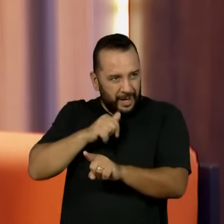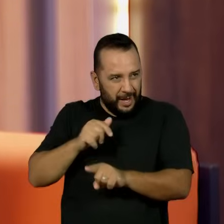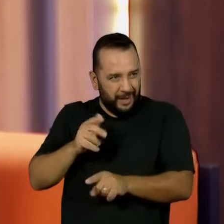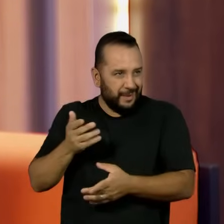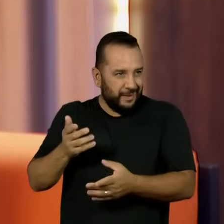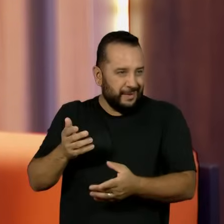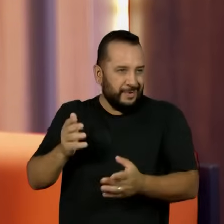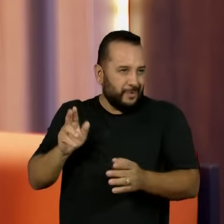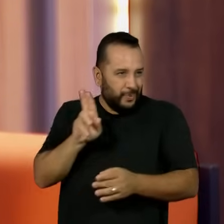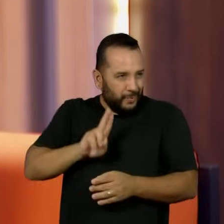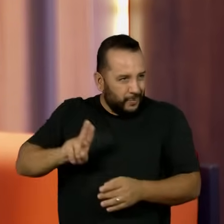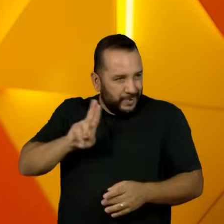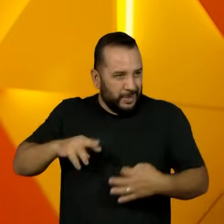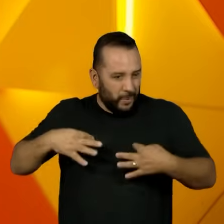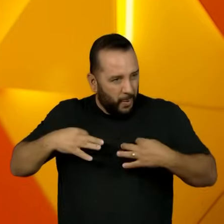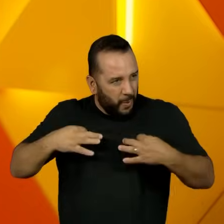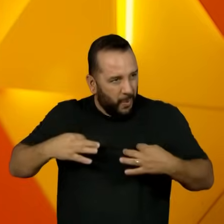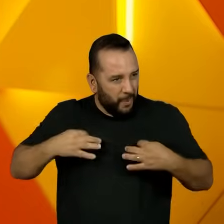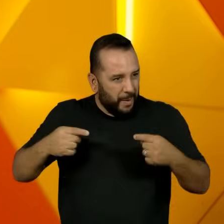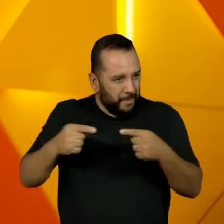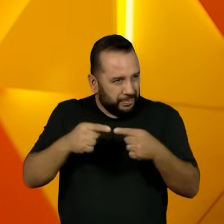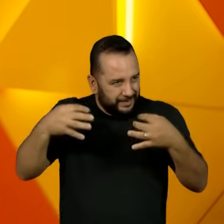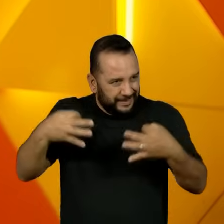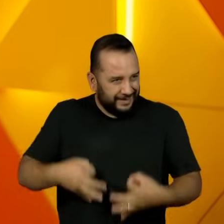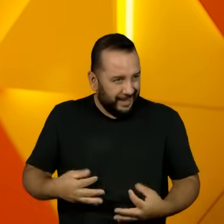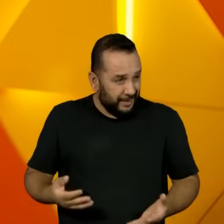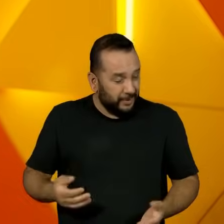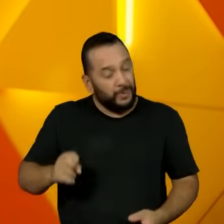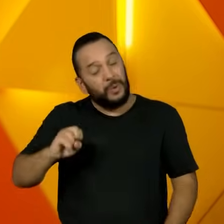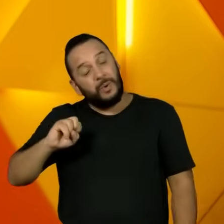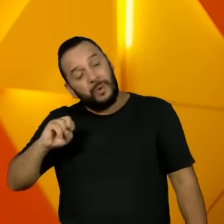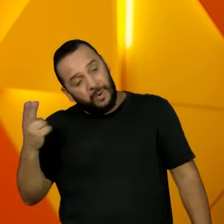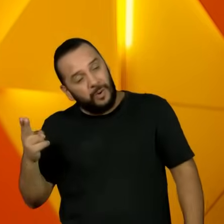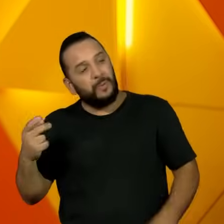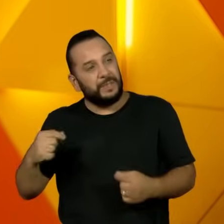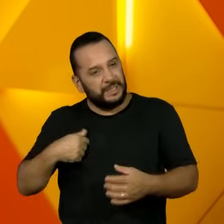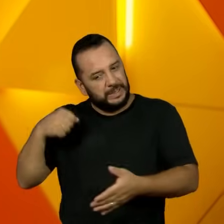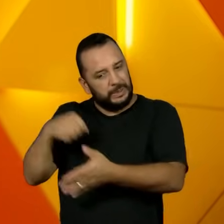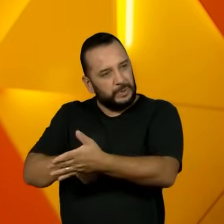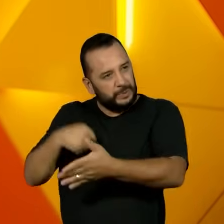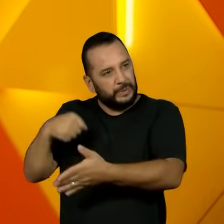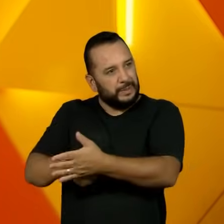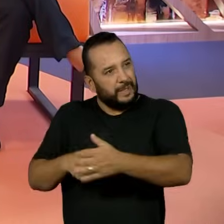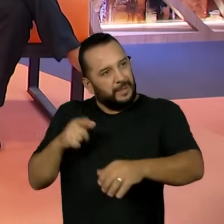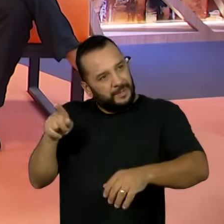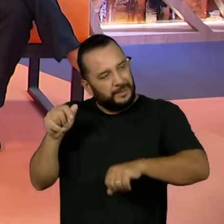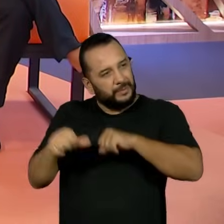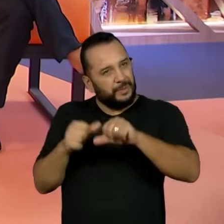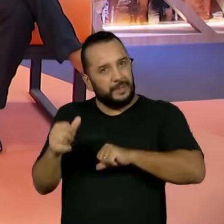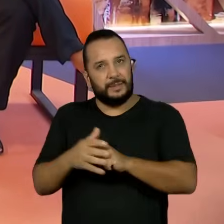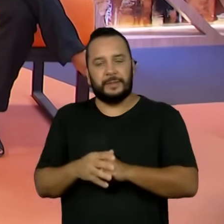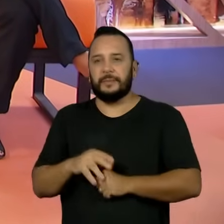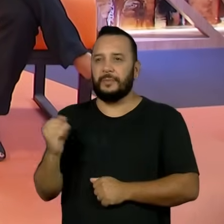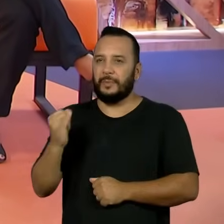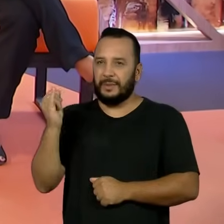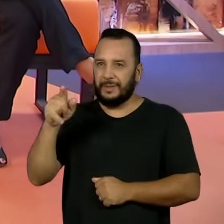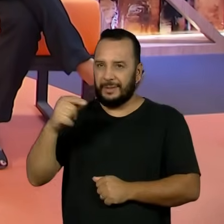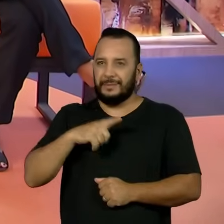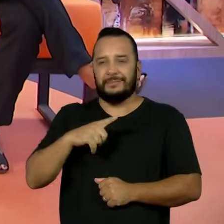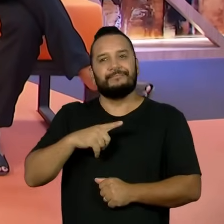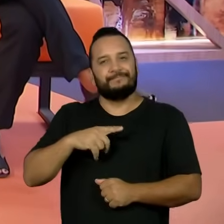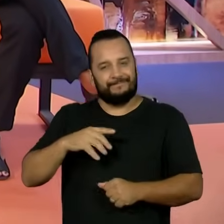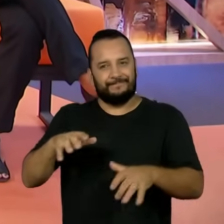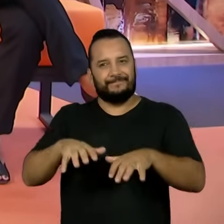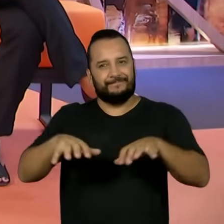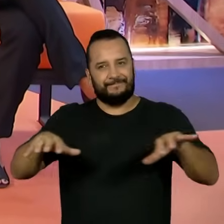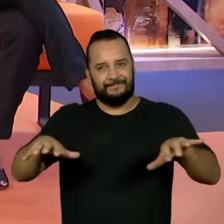figuras femininas são representadas nos jogos, ou a gente ainda precisa muito caminhar para essa mudança? Acho que é importante essa divisão, assim.